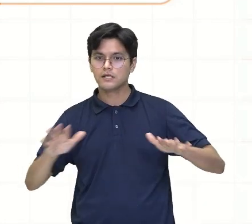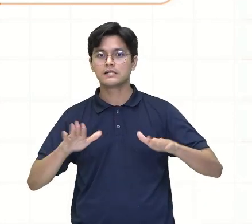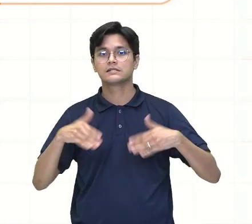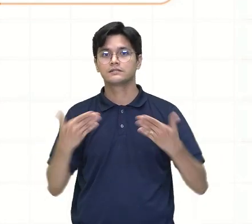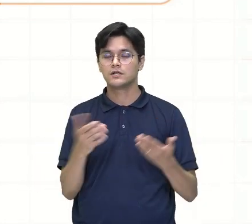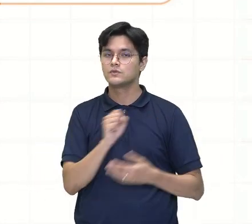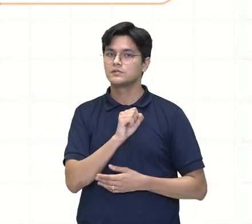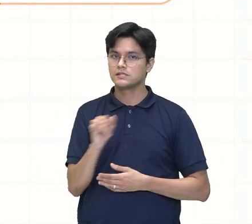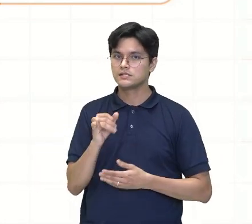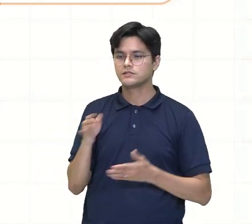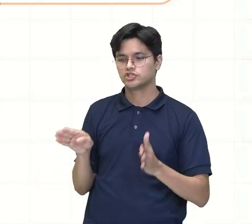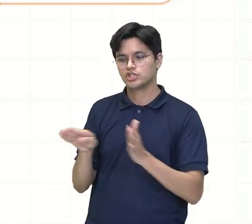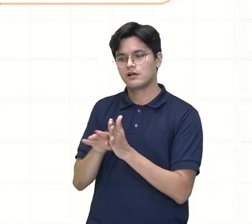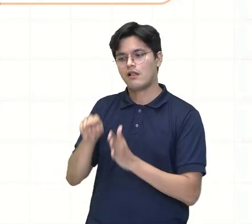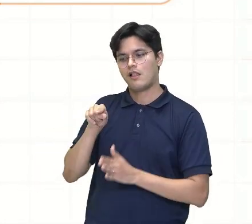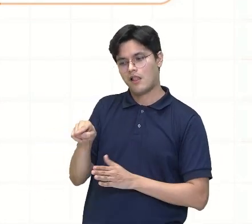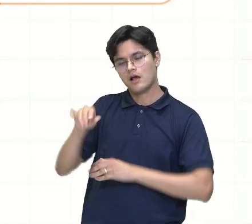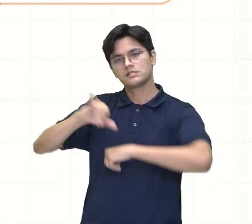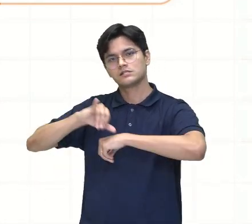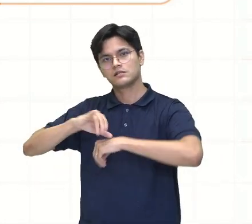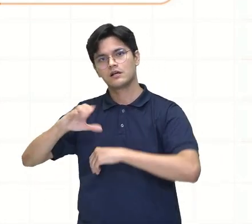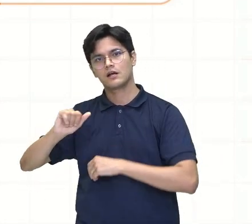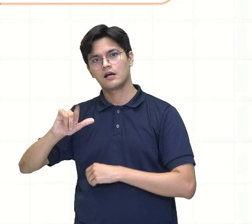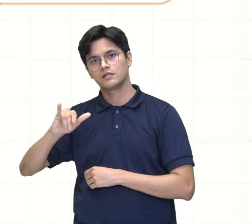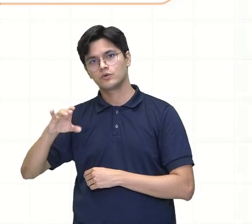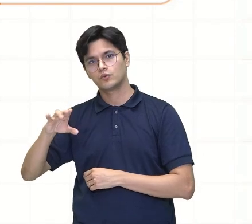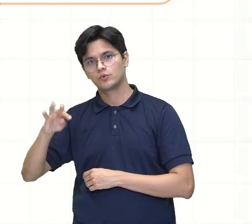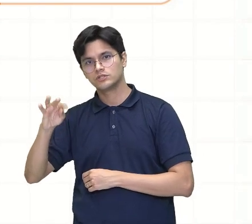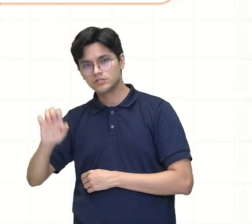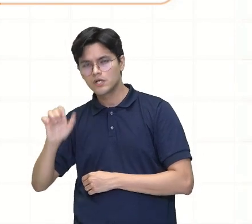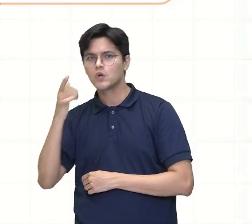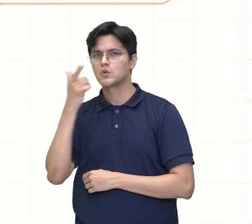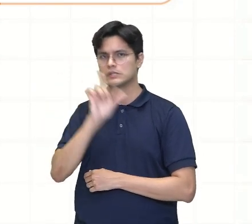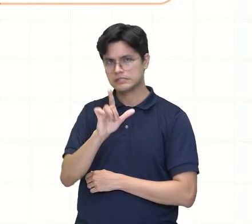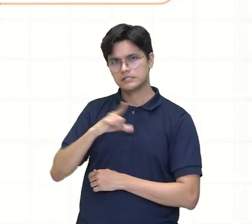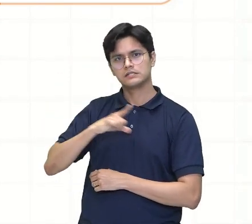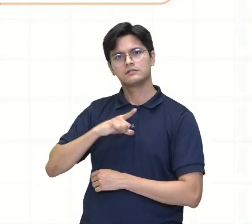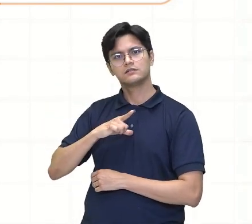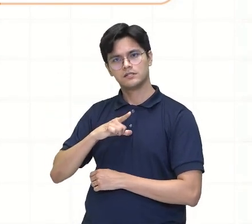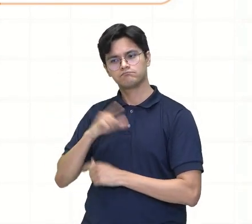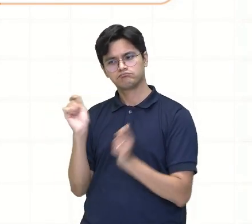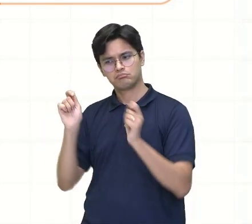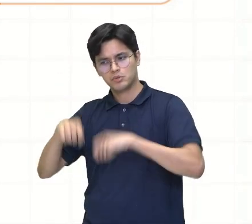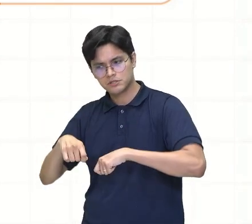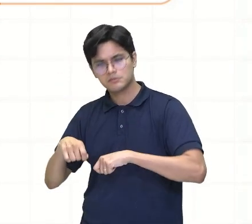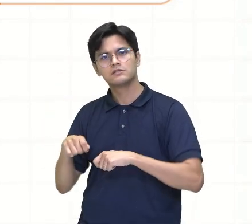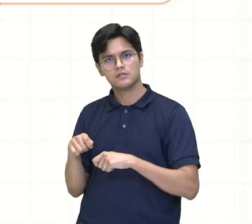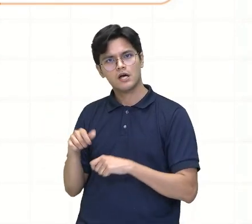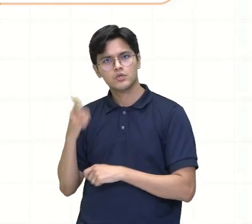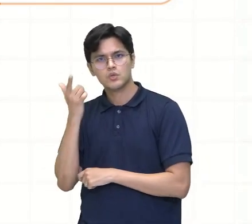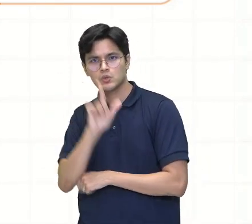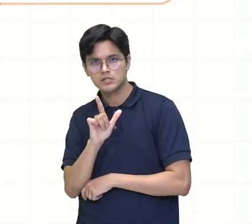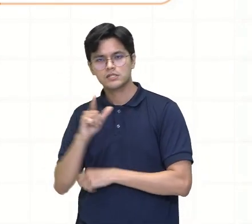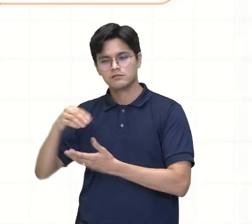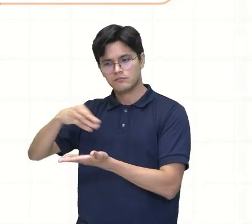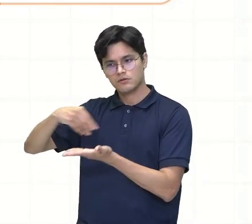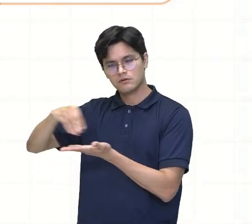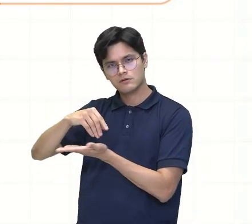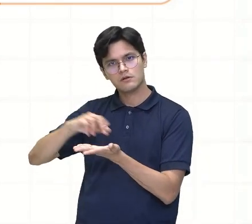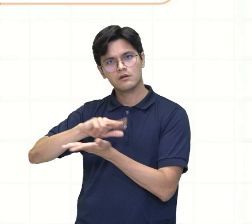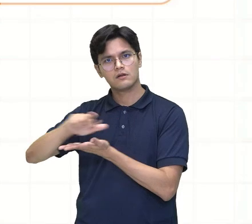teria acesso justamente a essas especiarias. Mesmo o processo das grandes navegações